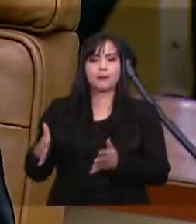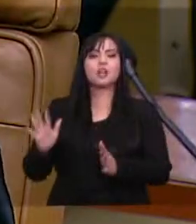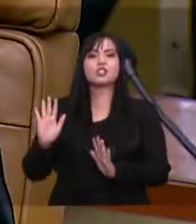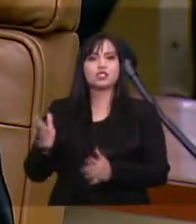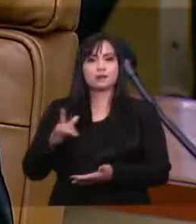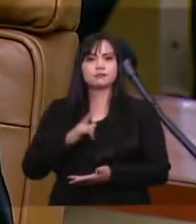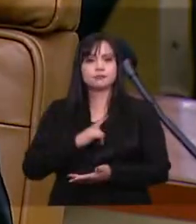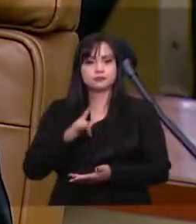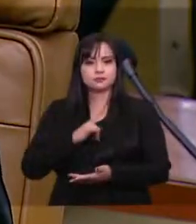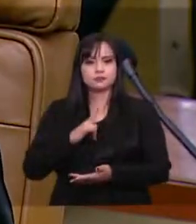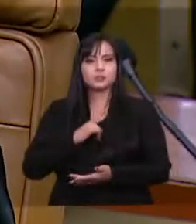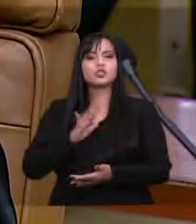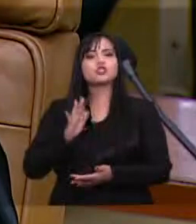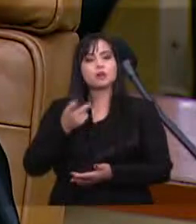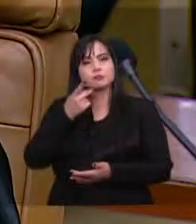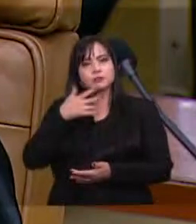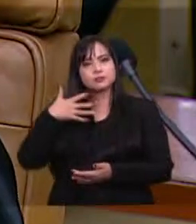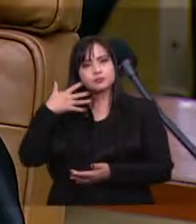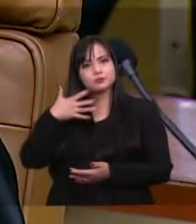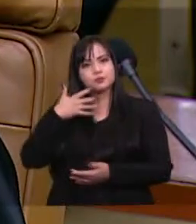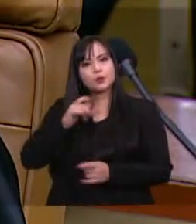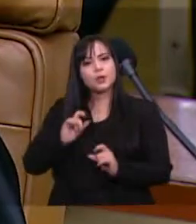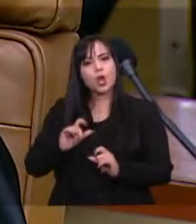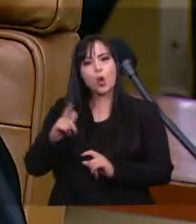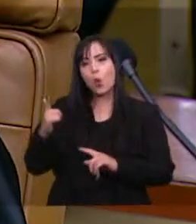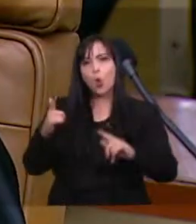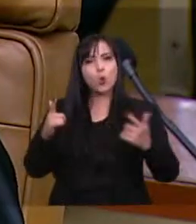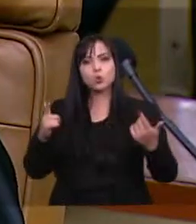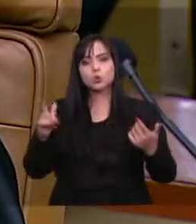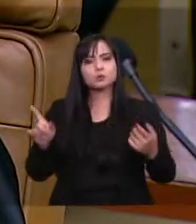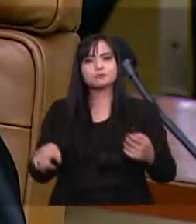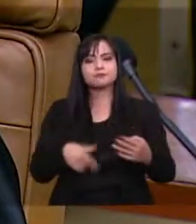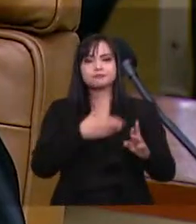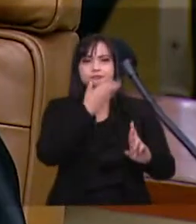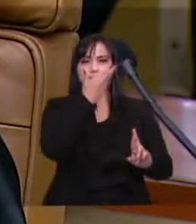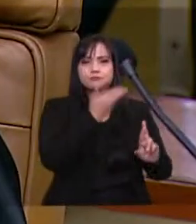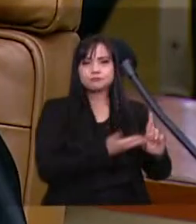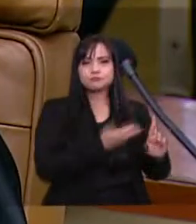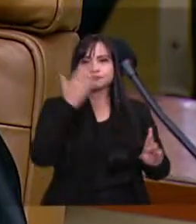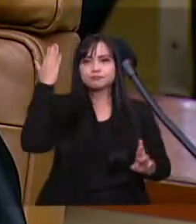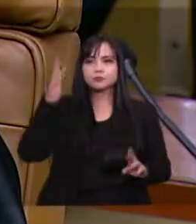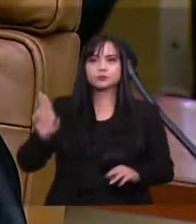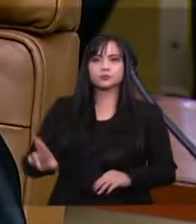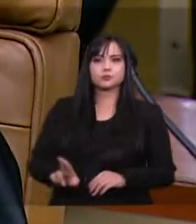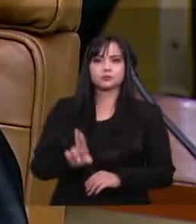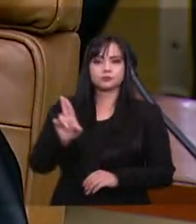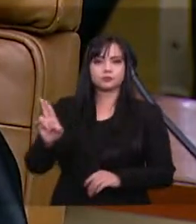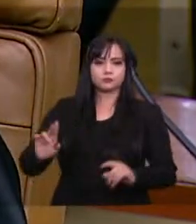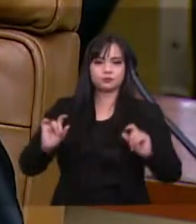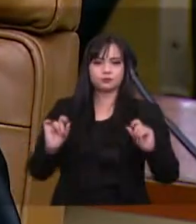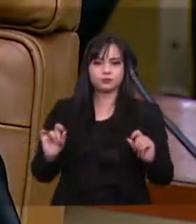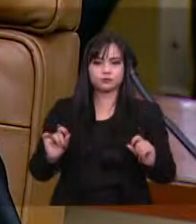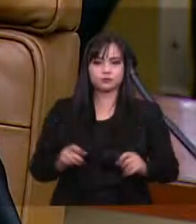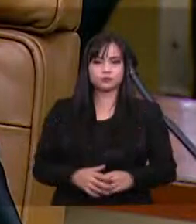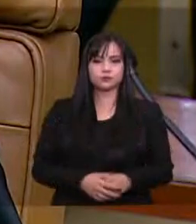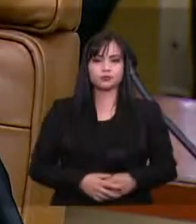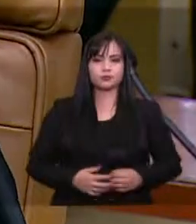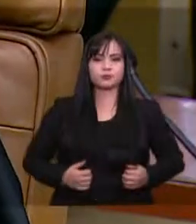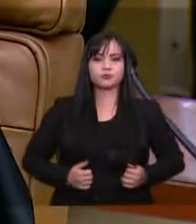havendo Como já disse em relação a outros corretos comprovação da utilização de